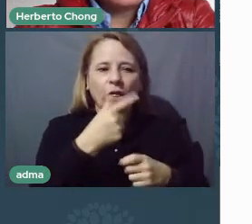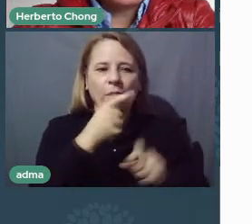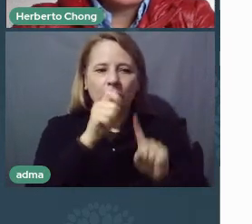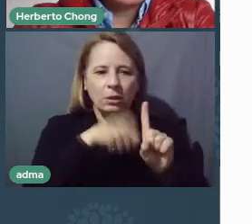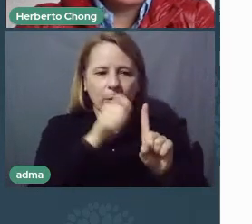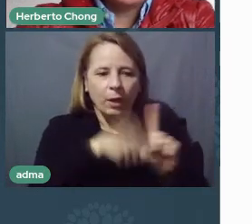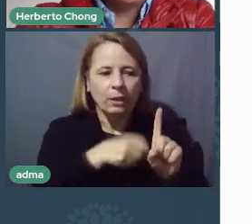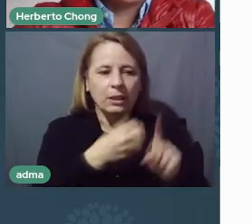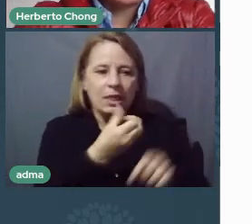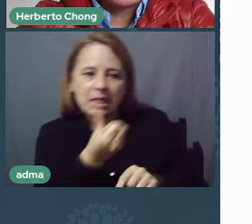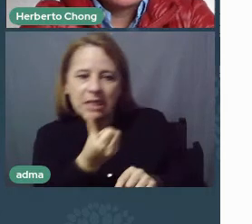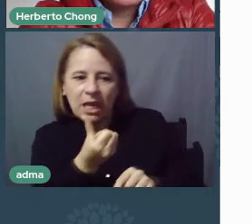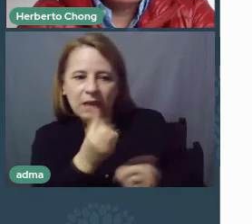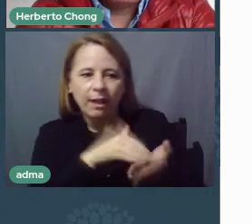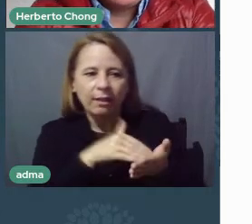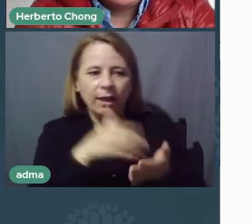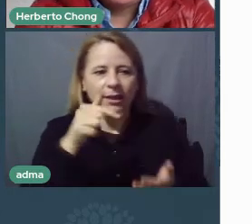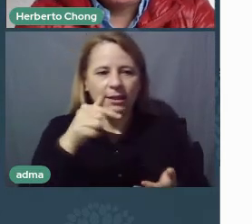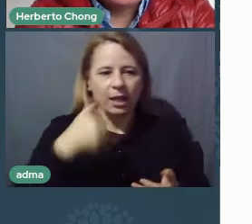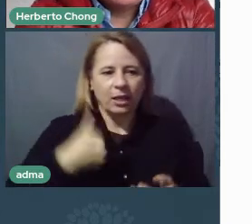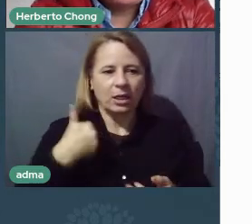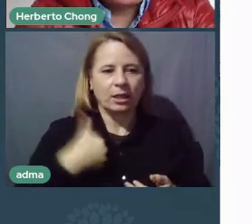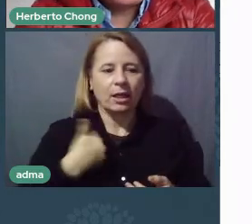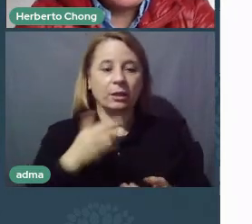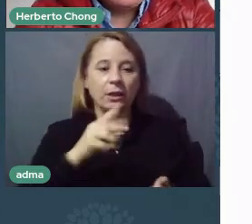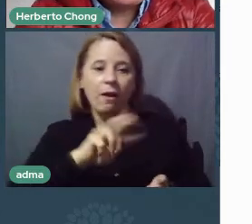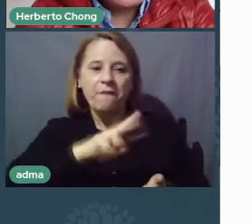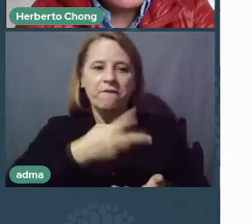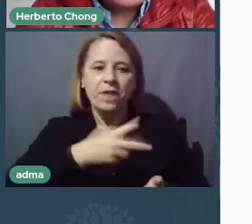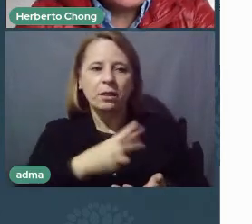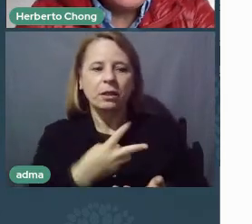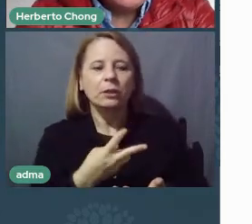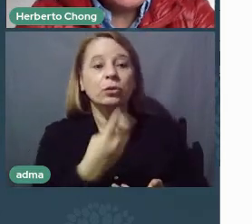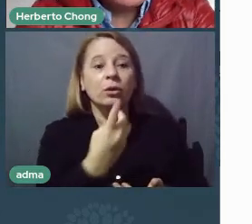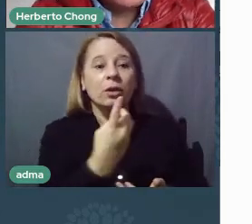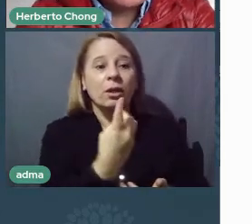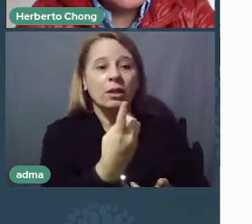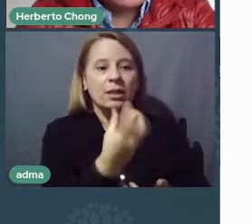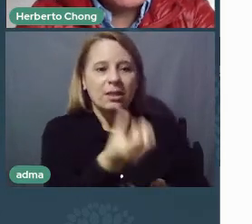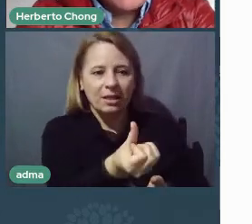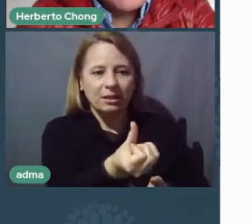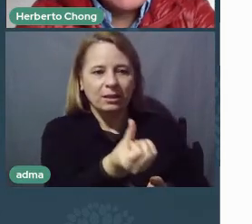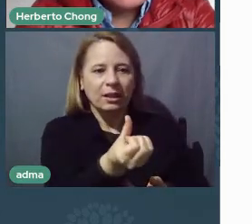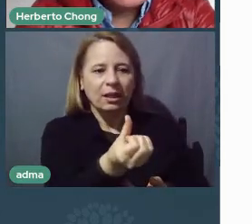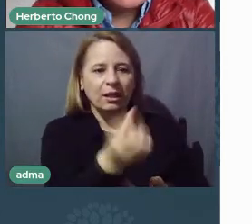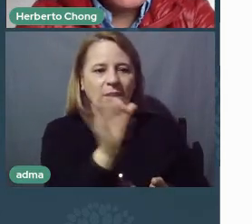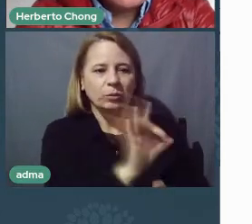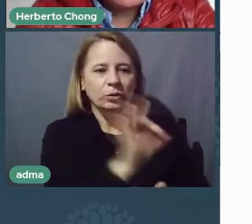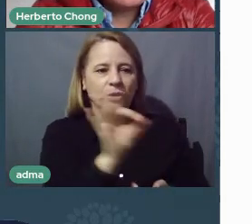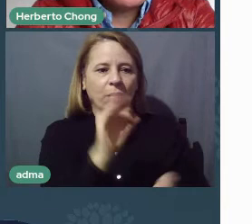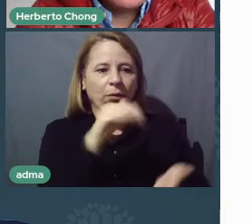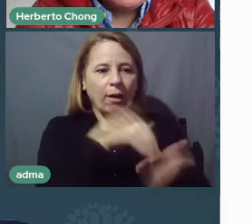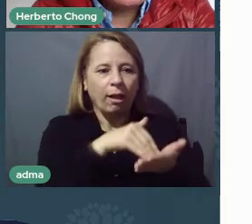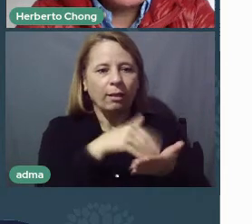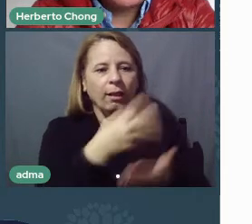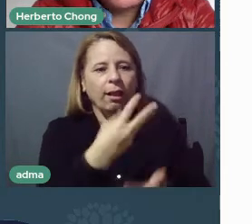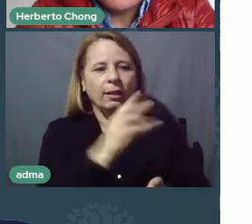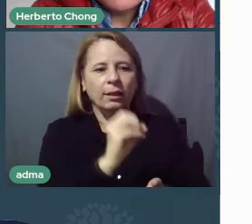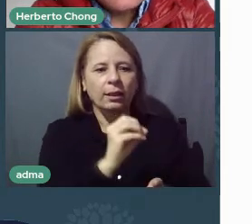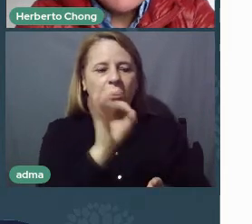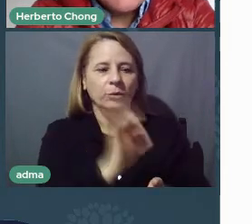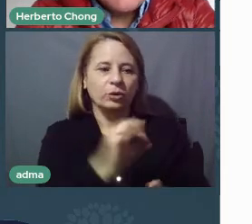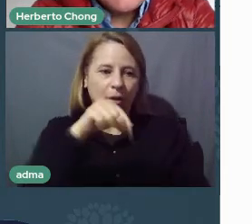entre 6 e 7 anos, variando de 16% a 30% no nosso